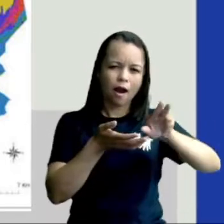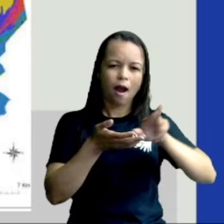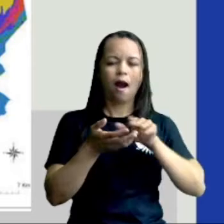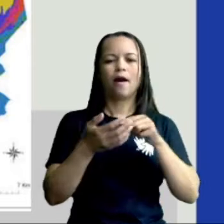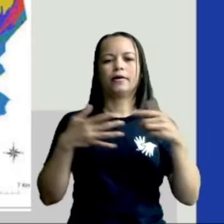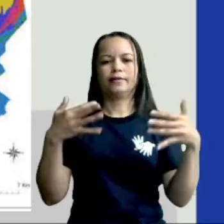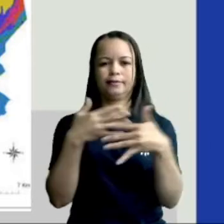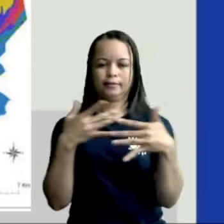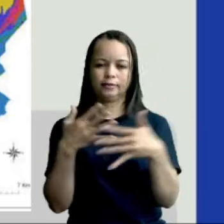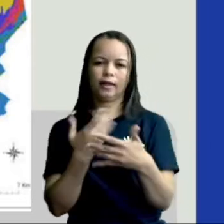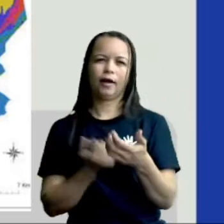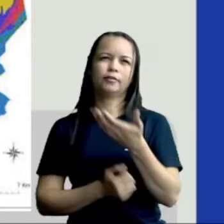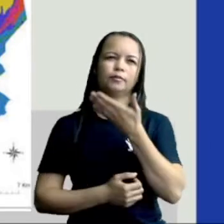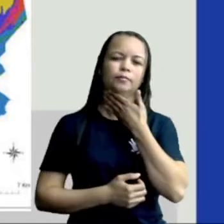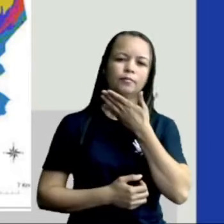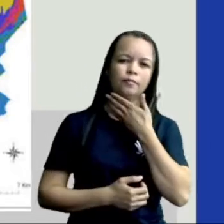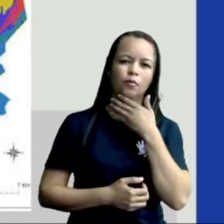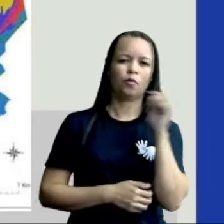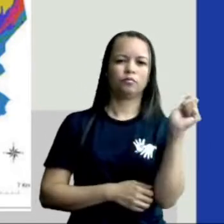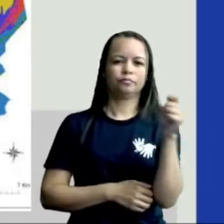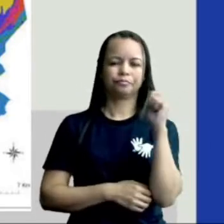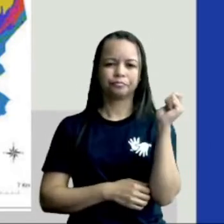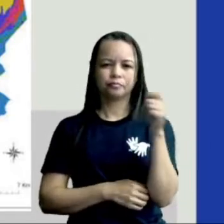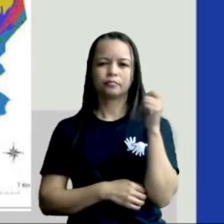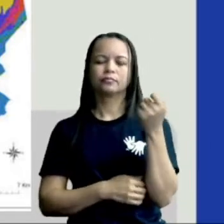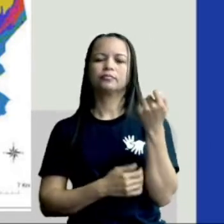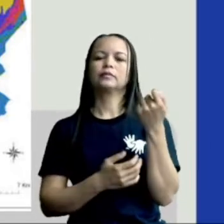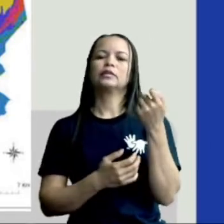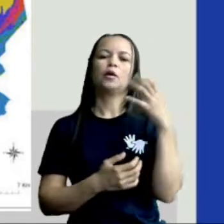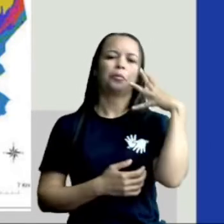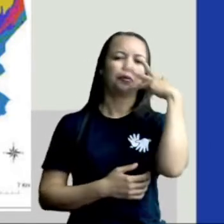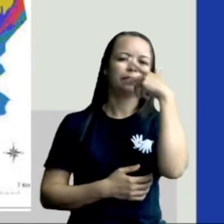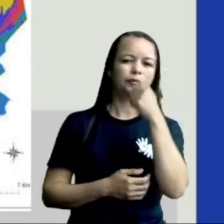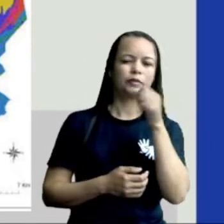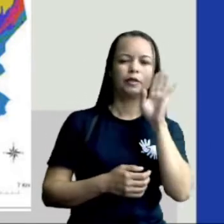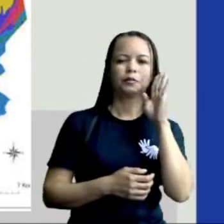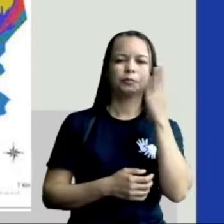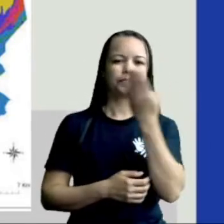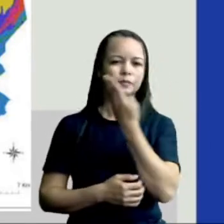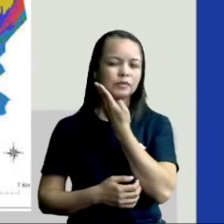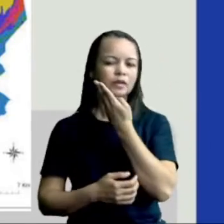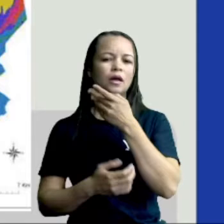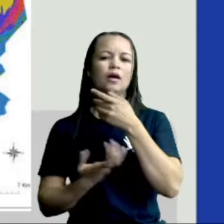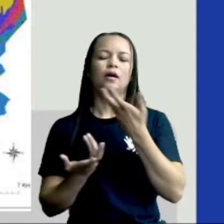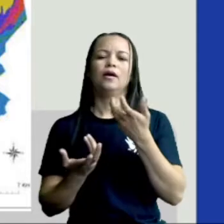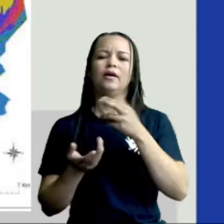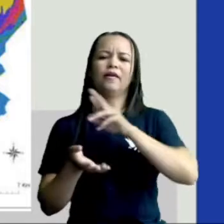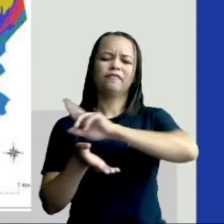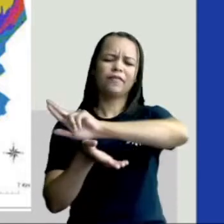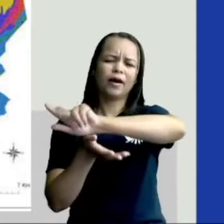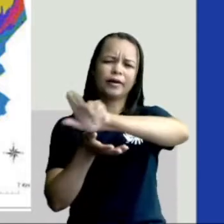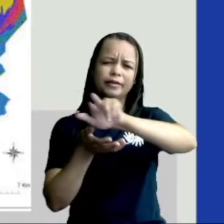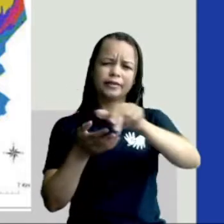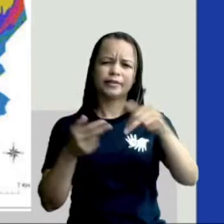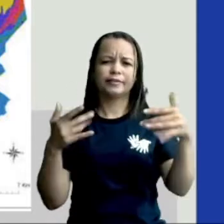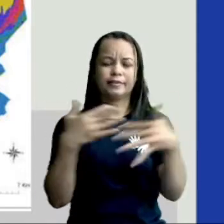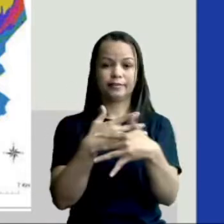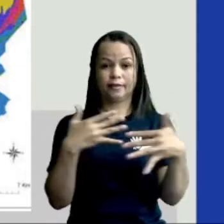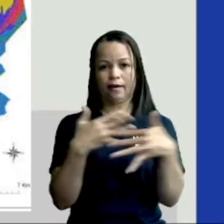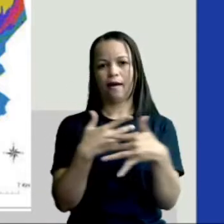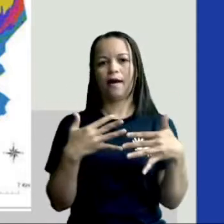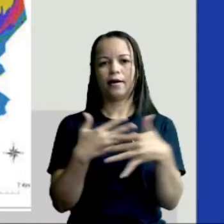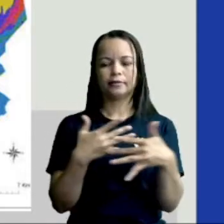Bezerros, Caruaru, Bonito, São Caetano, Sairé, Camocim de São Félix, São